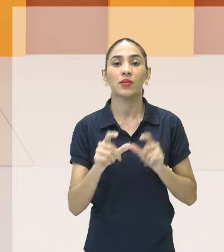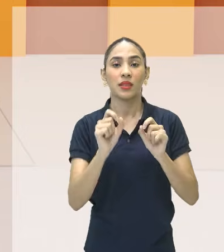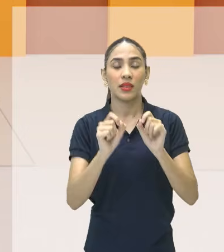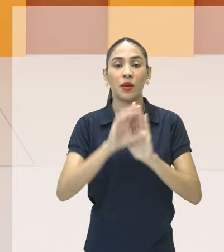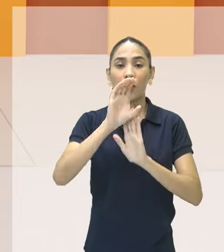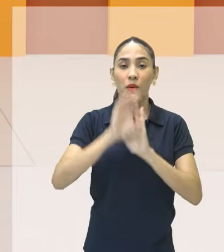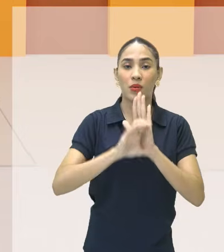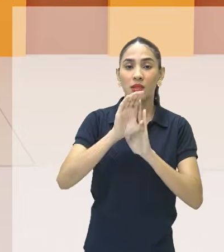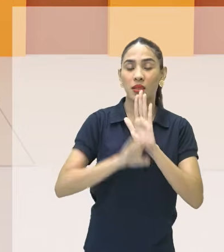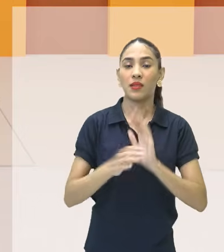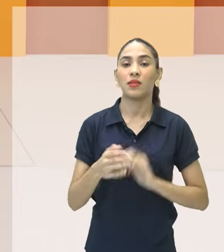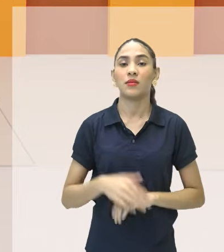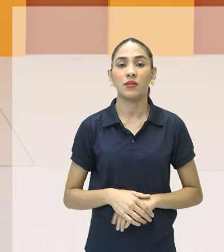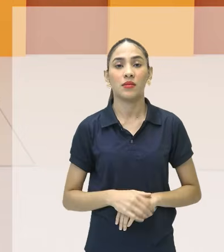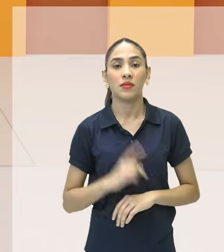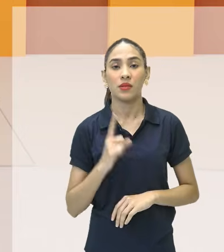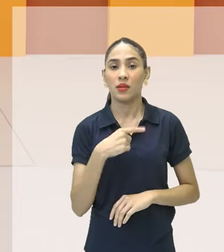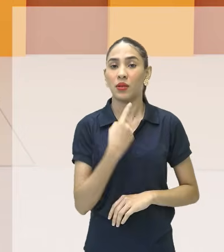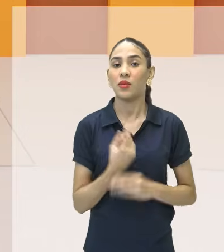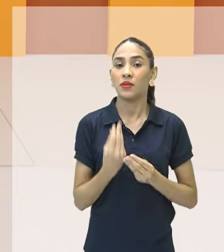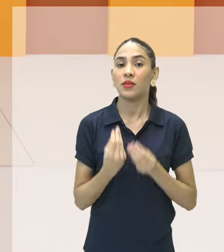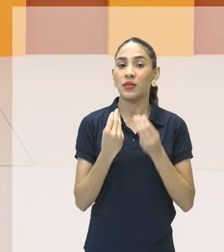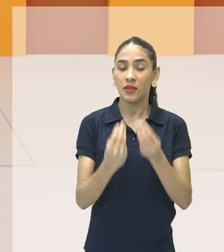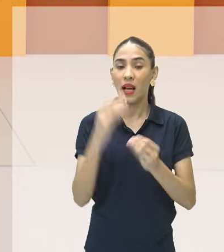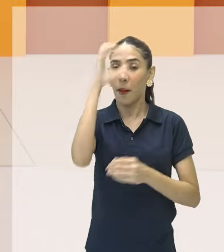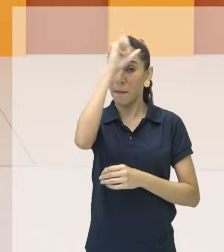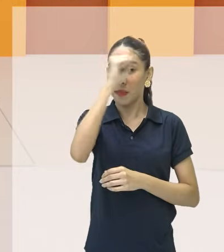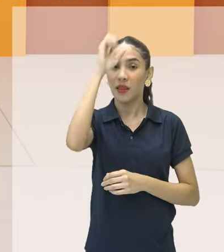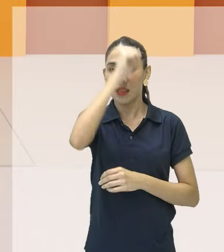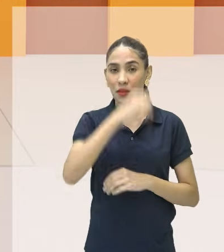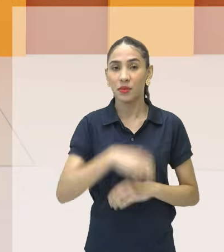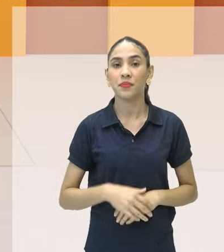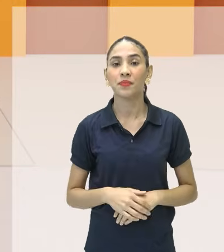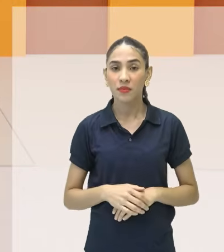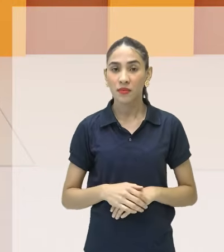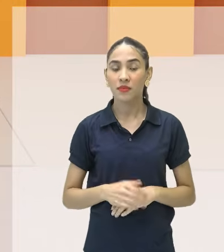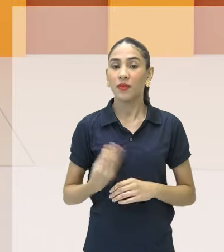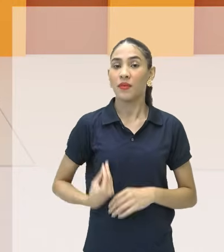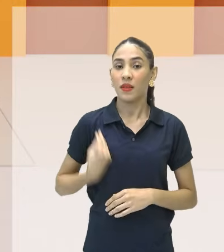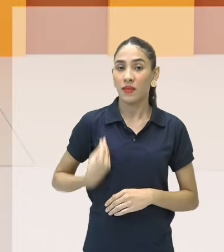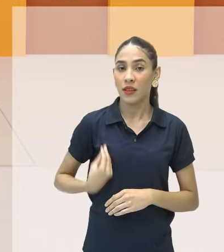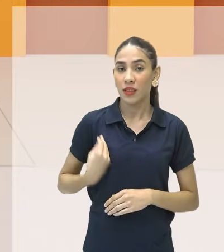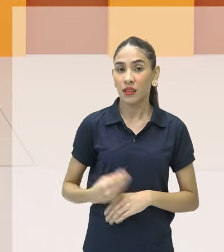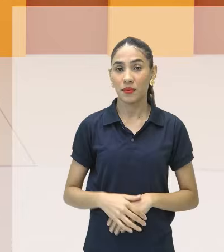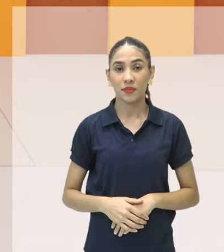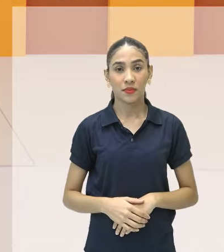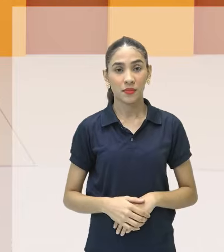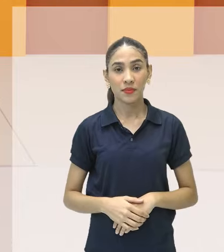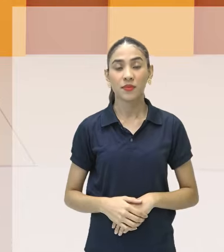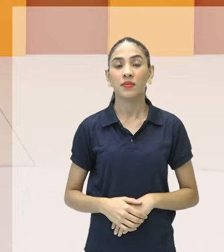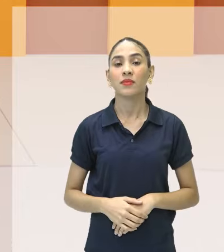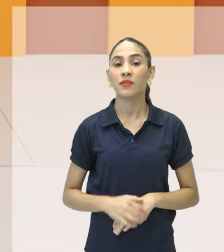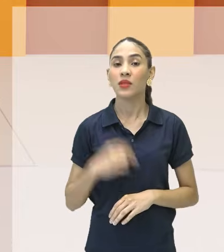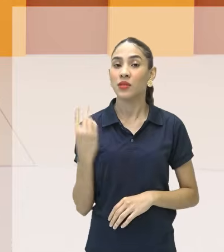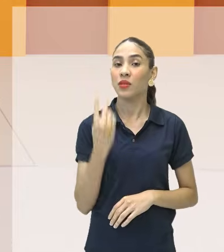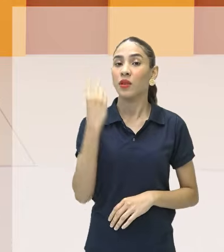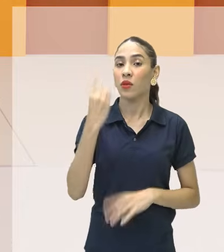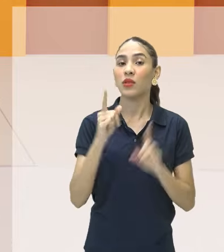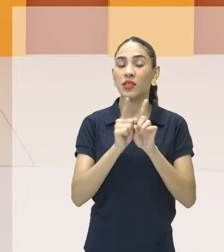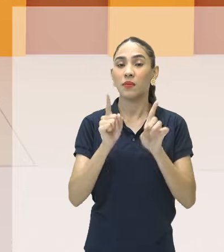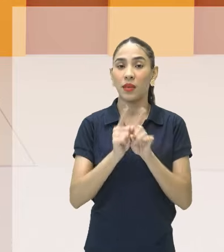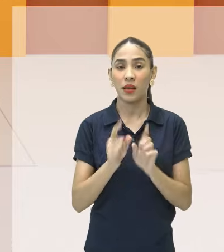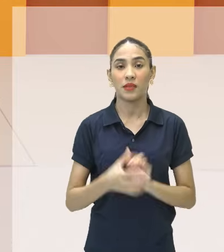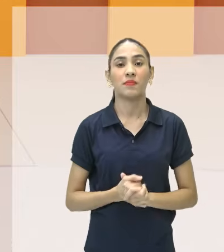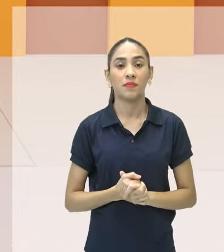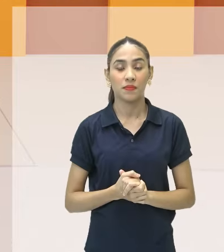desse conceito que nós vamos, então, aprendendo na nossa vida. E os valores nada